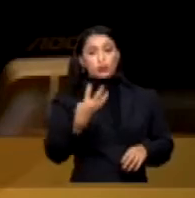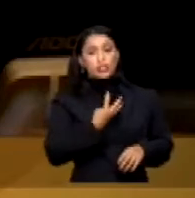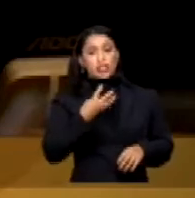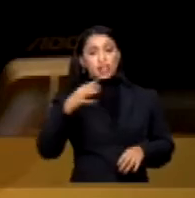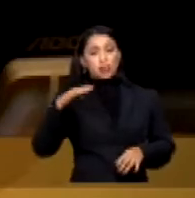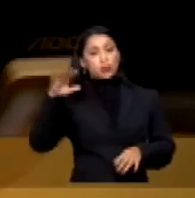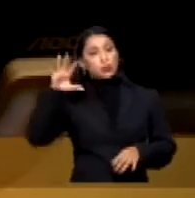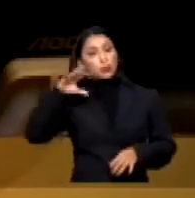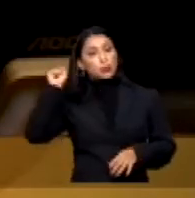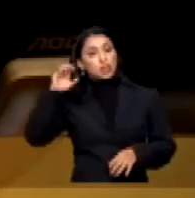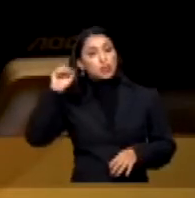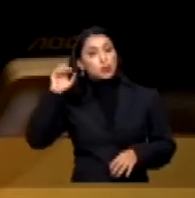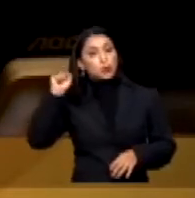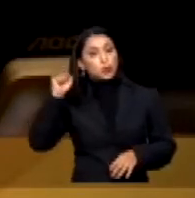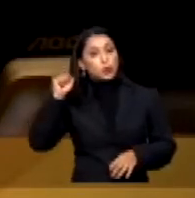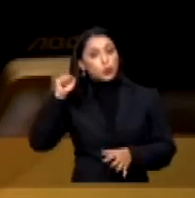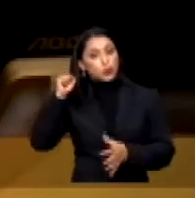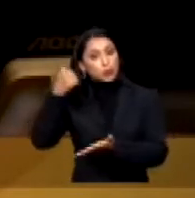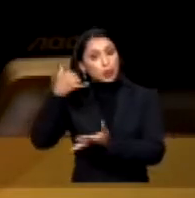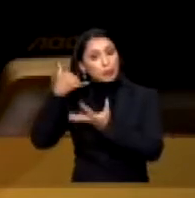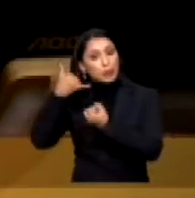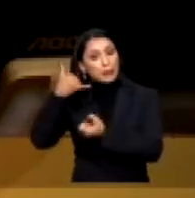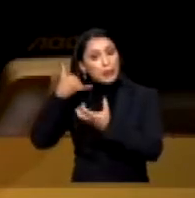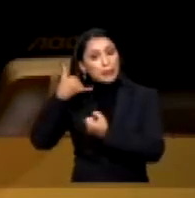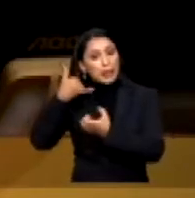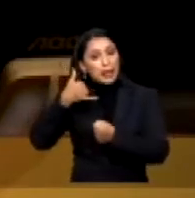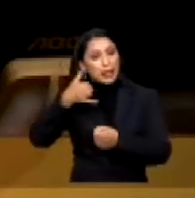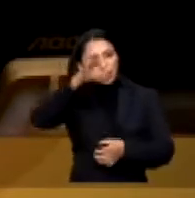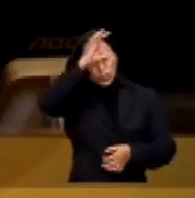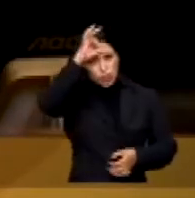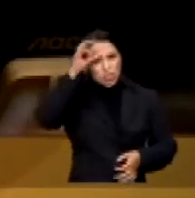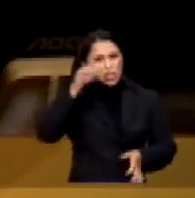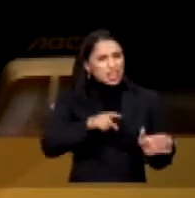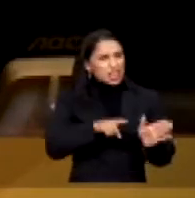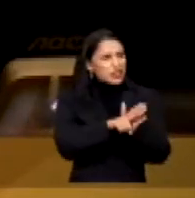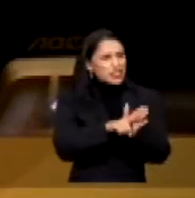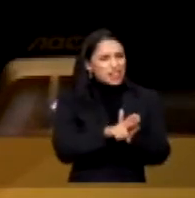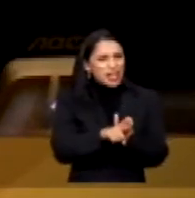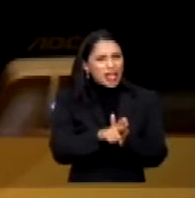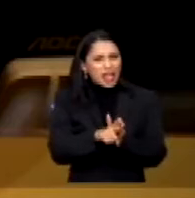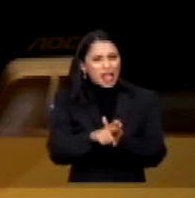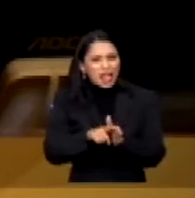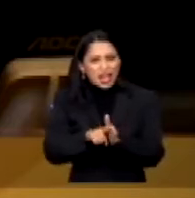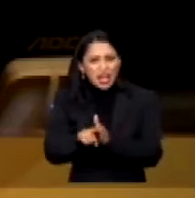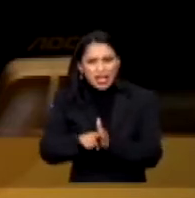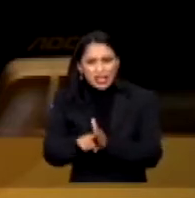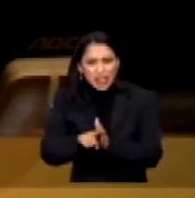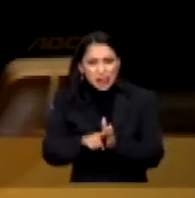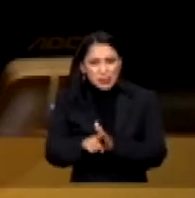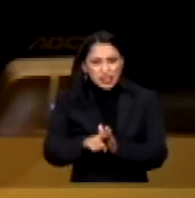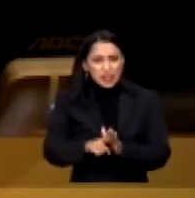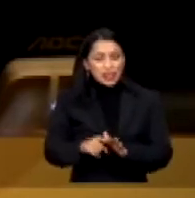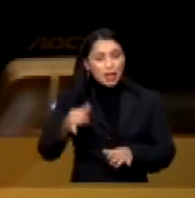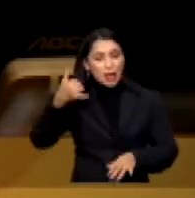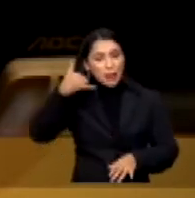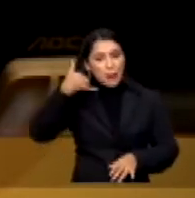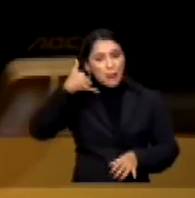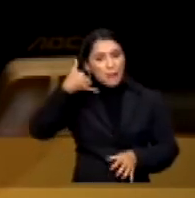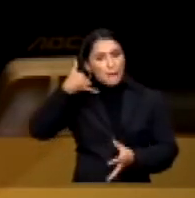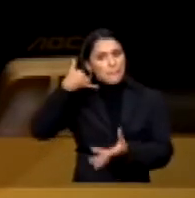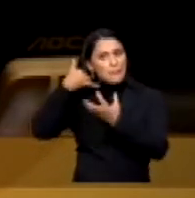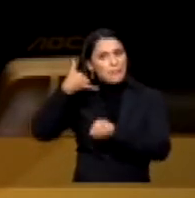numa escuta, e essas pessoas inocentes serão vasculhadas por um aparelho repressor que